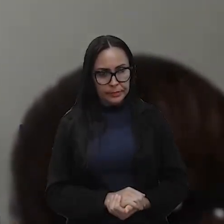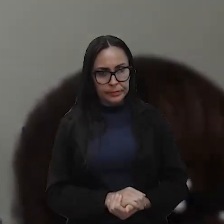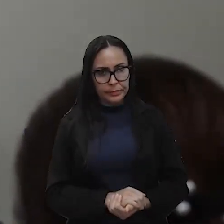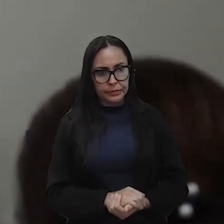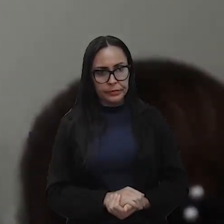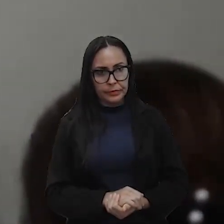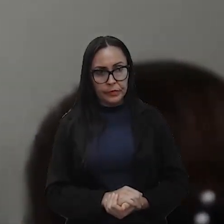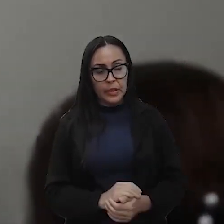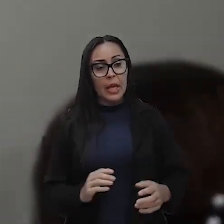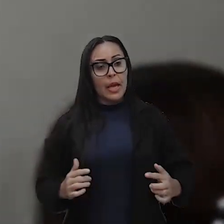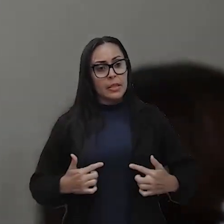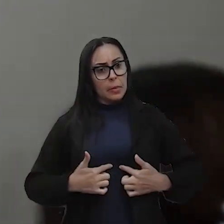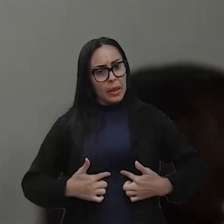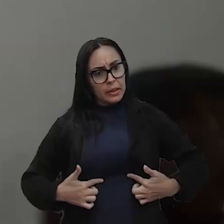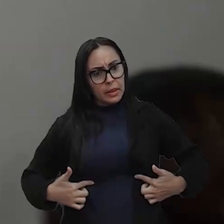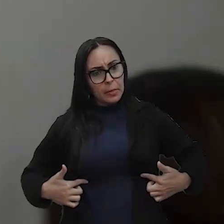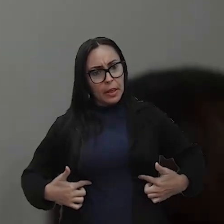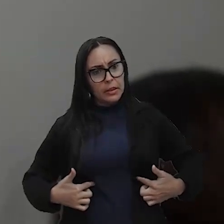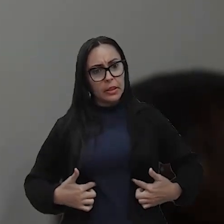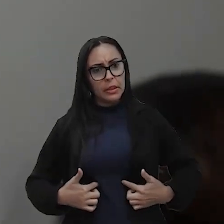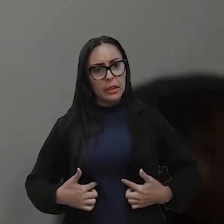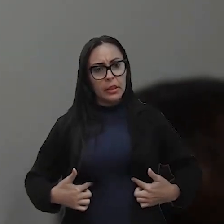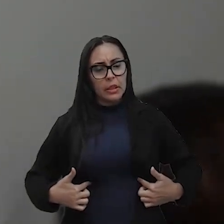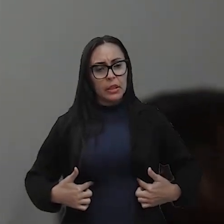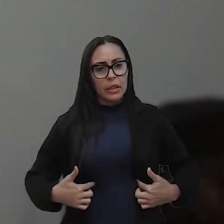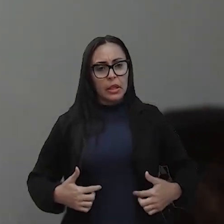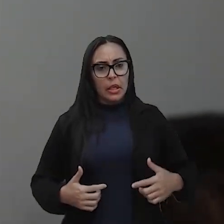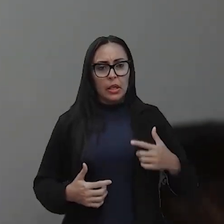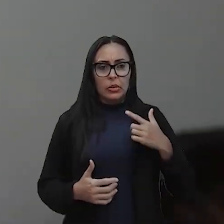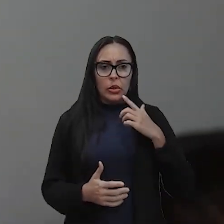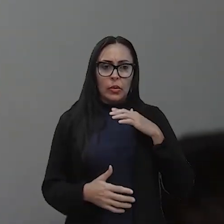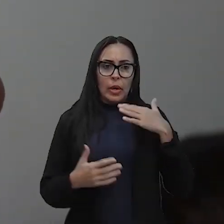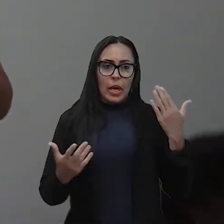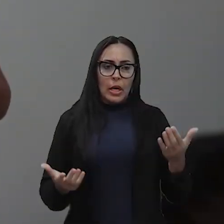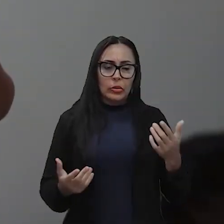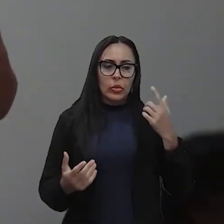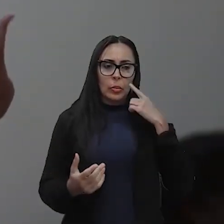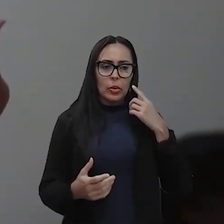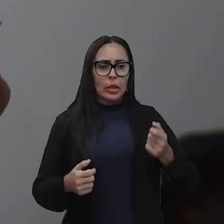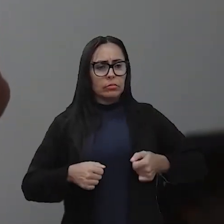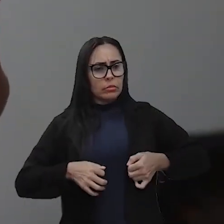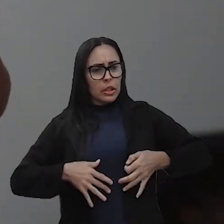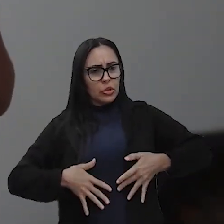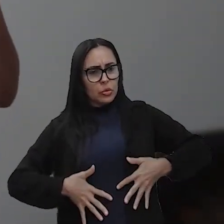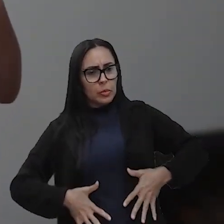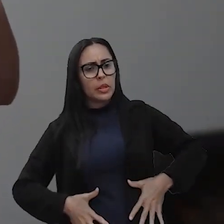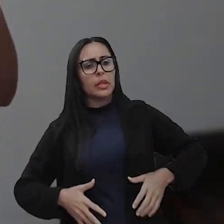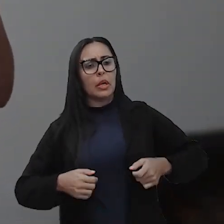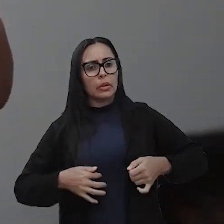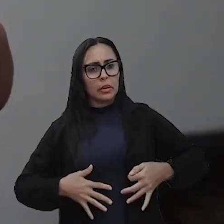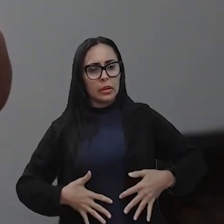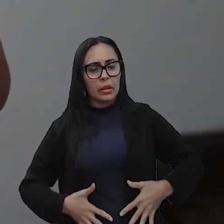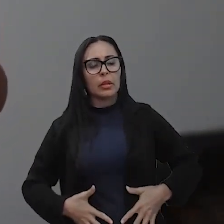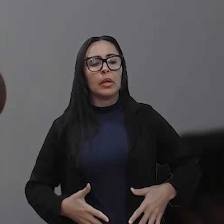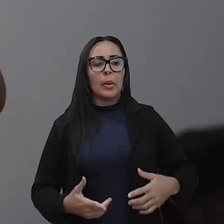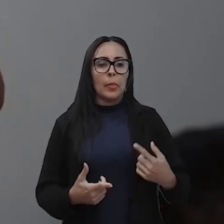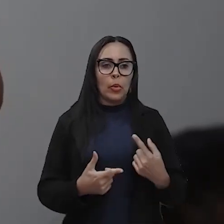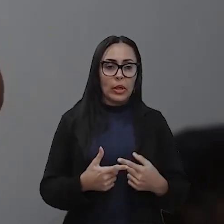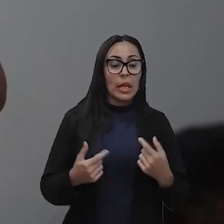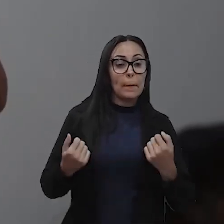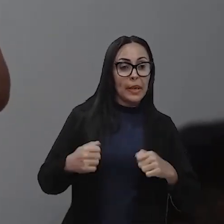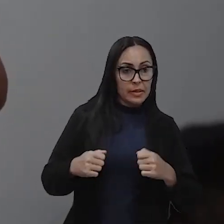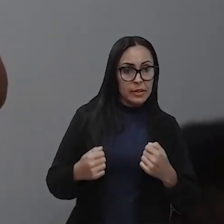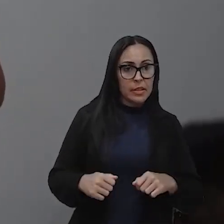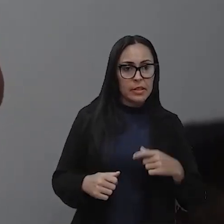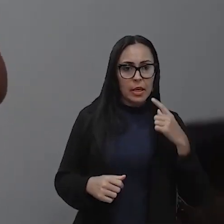baixo, ela é atrás da areola. Não é à toa que a mulher transpira nessa região. Ela transpira por causa disso, porque ela precisa eliminar através